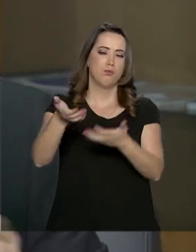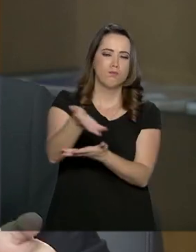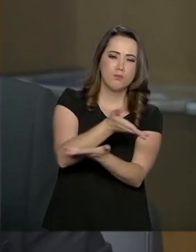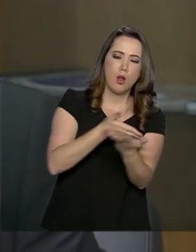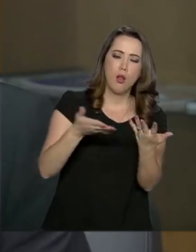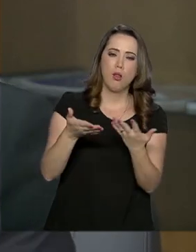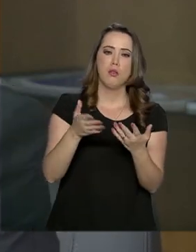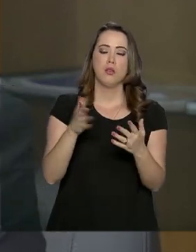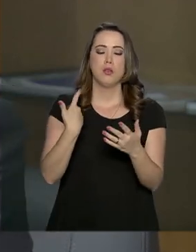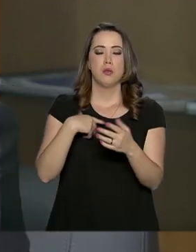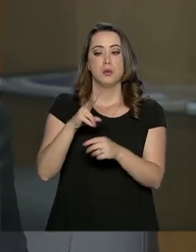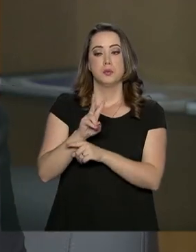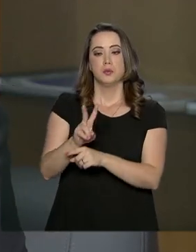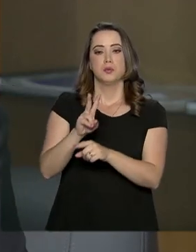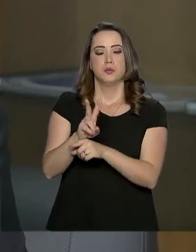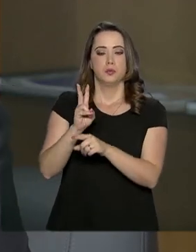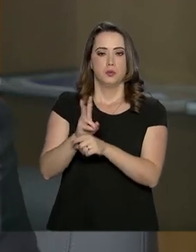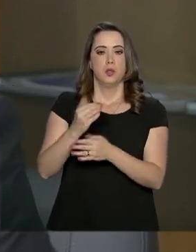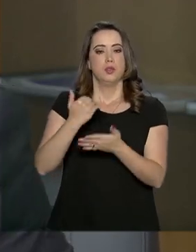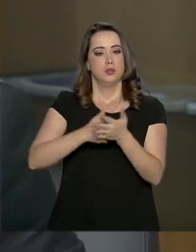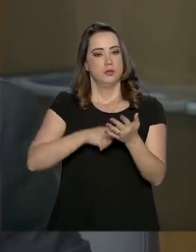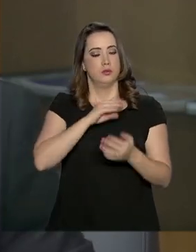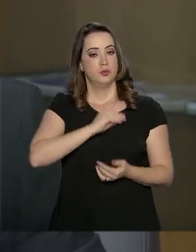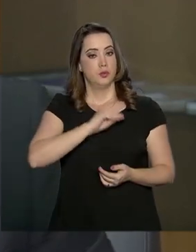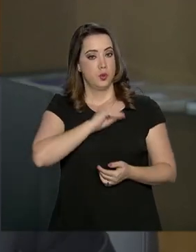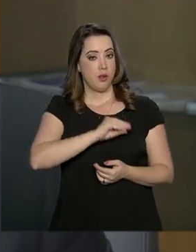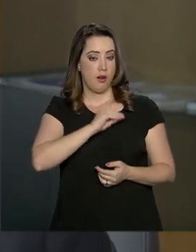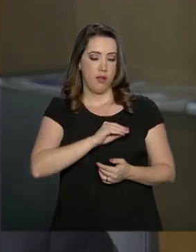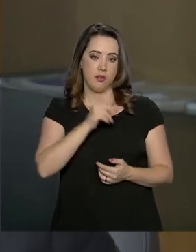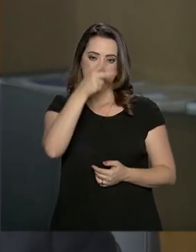de consignação dos empréstimos na folha do INSS,